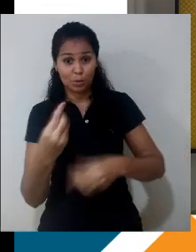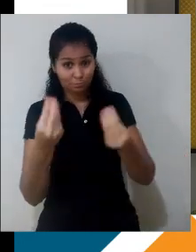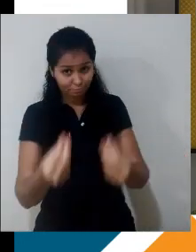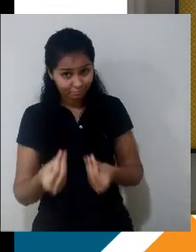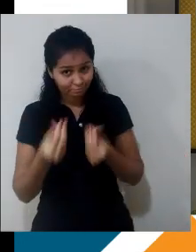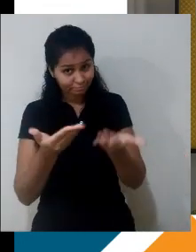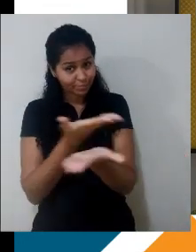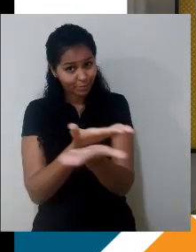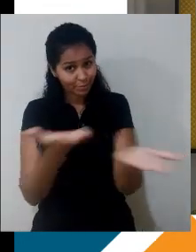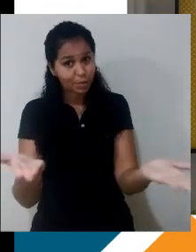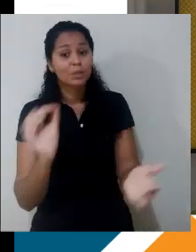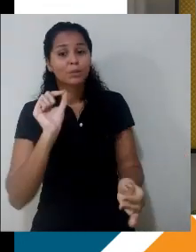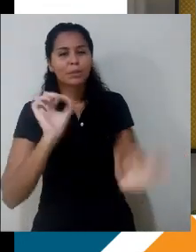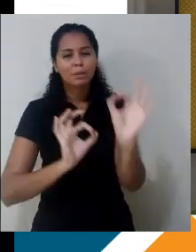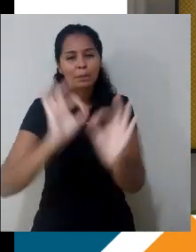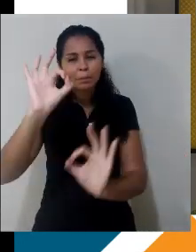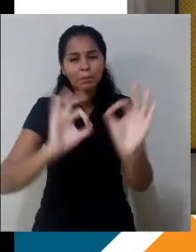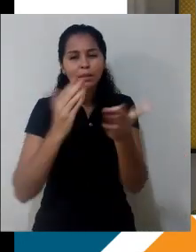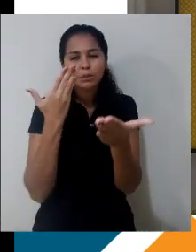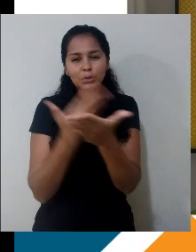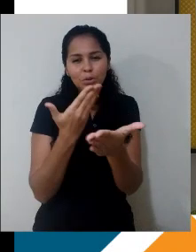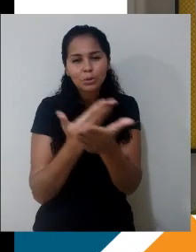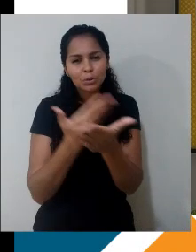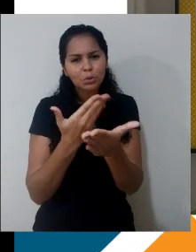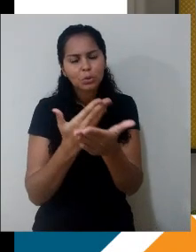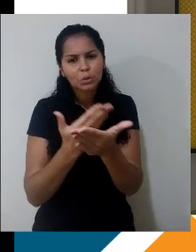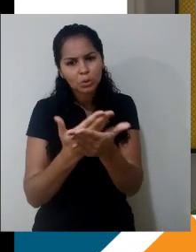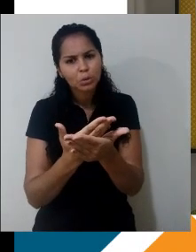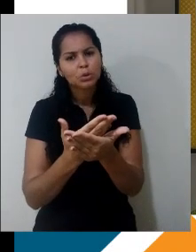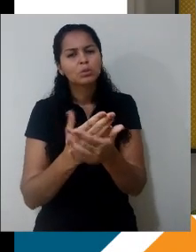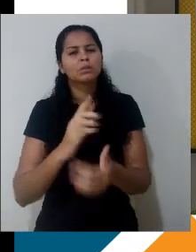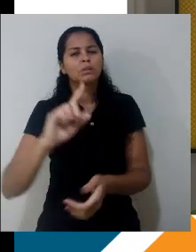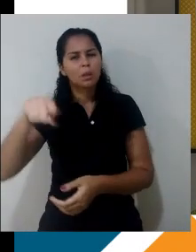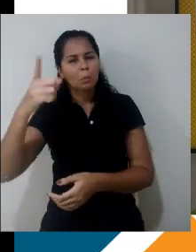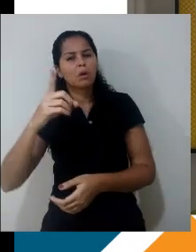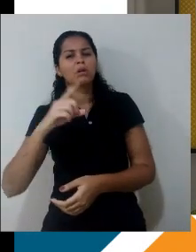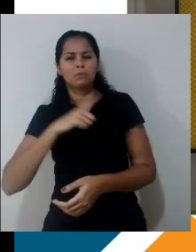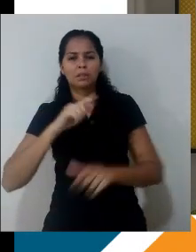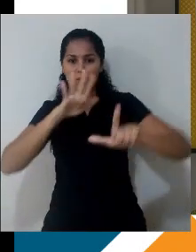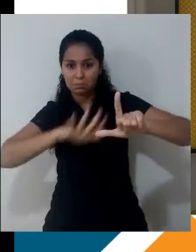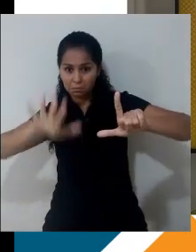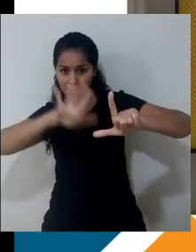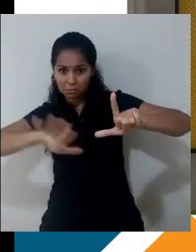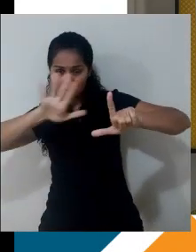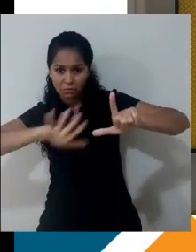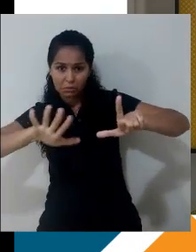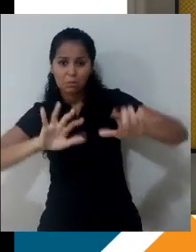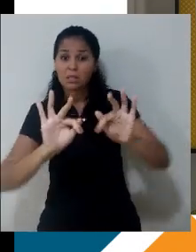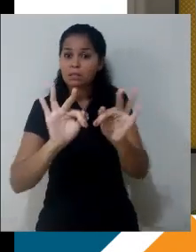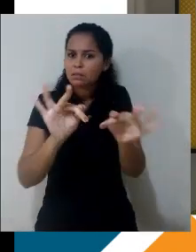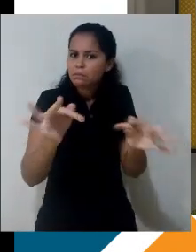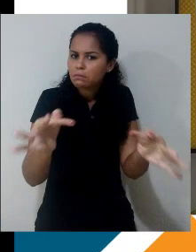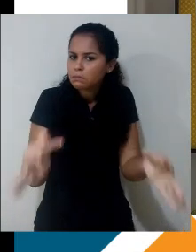vocês um plano de estudos que estará disponível para vocês nos próximos dias lá no CISPVS. É um plano muito